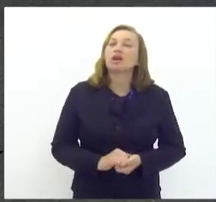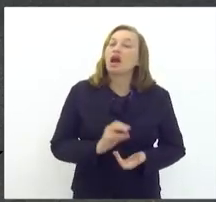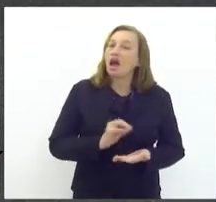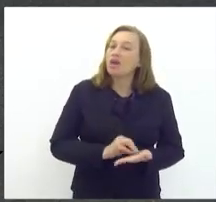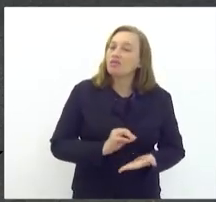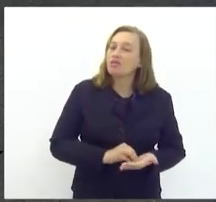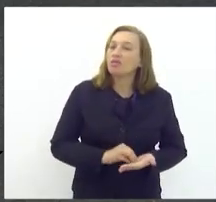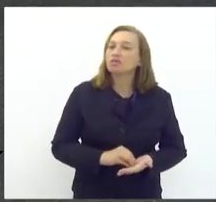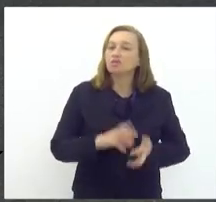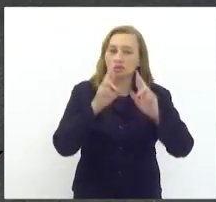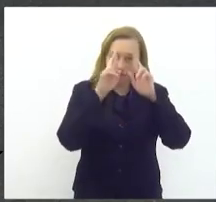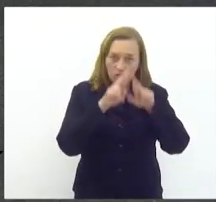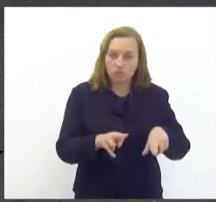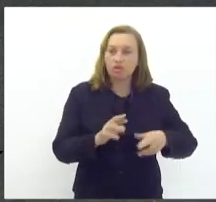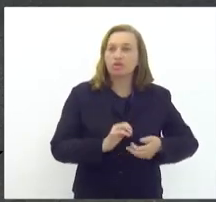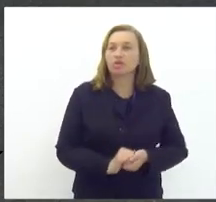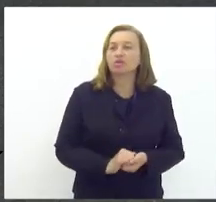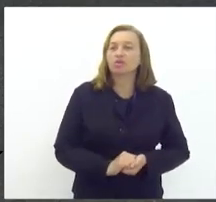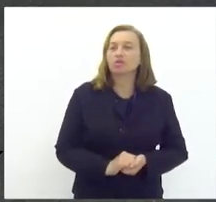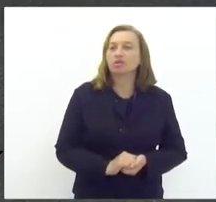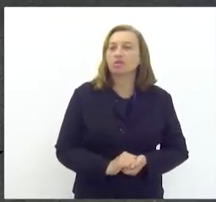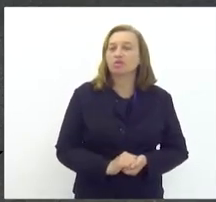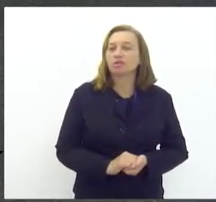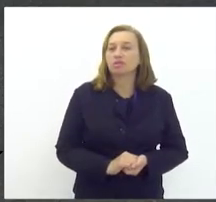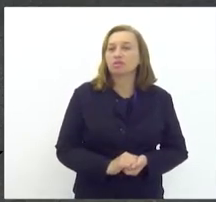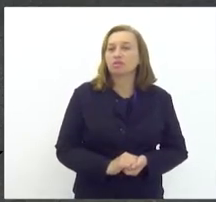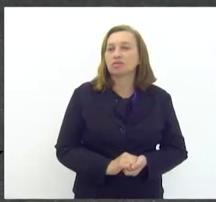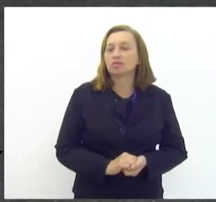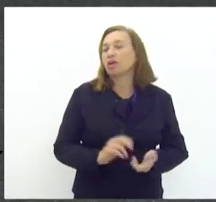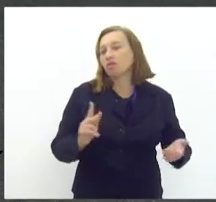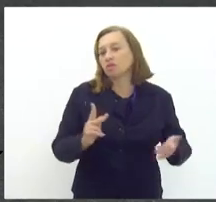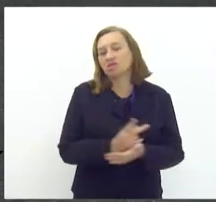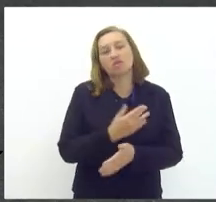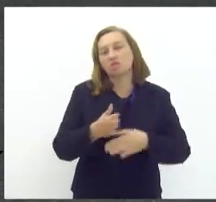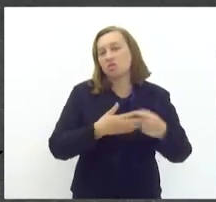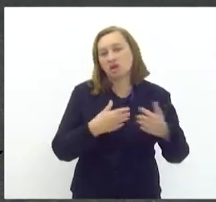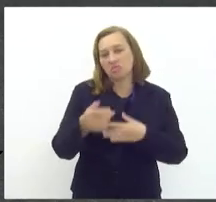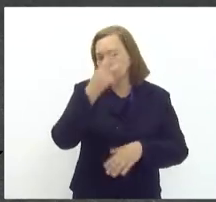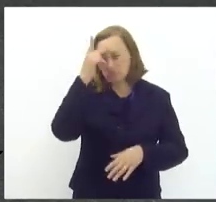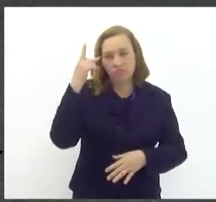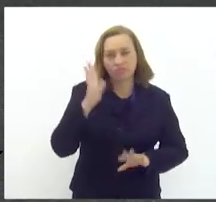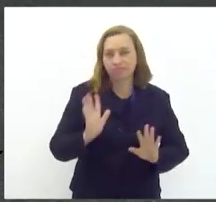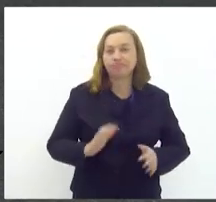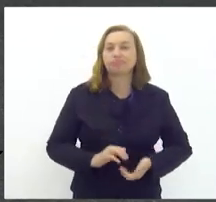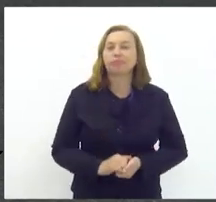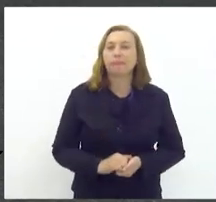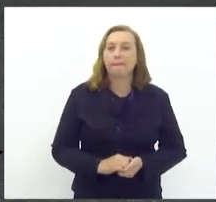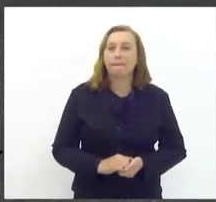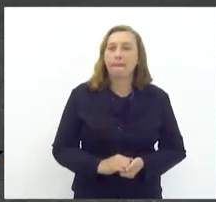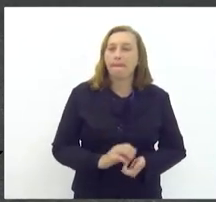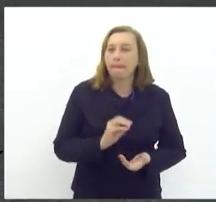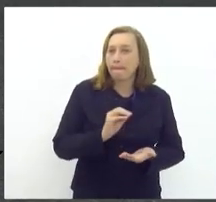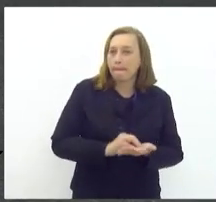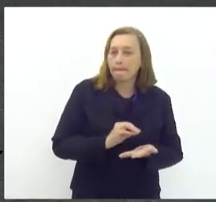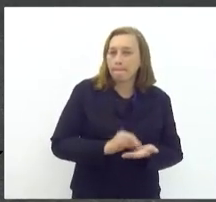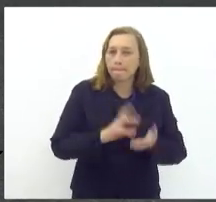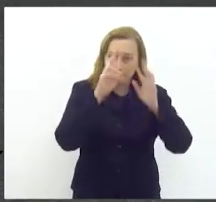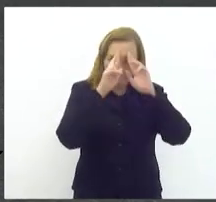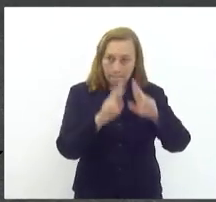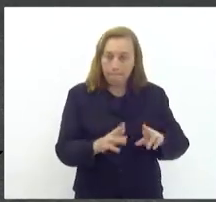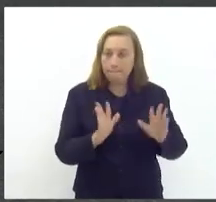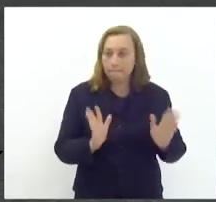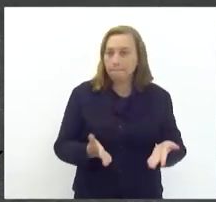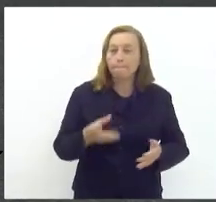falta de respeito é ela pode acontecer com qualquer pessoa né a falta de respeito hoje